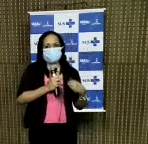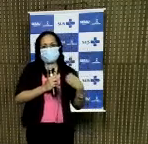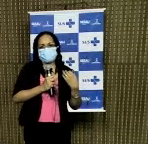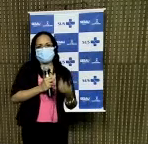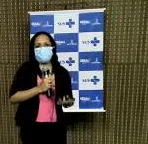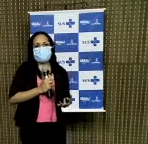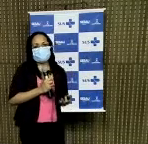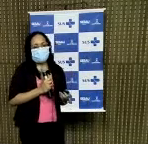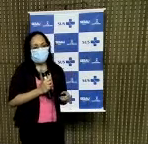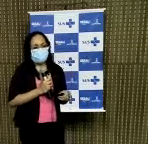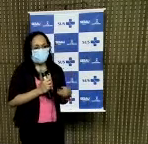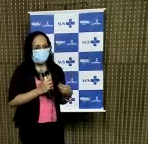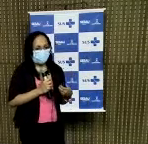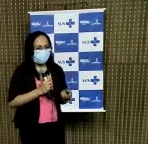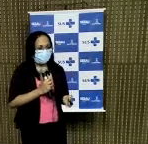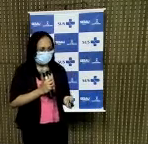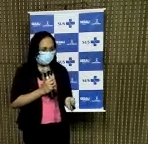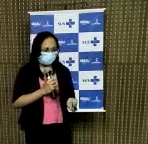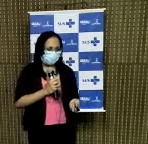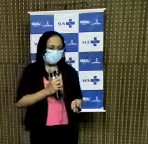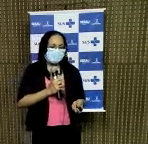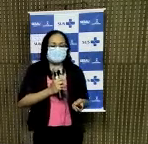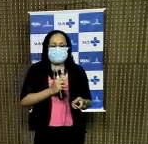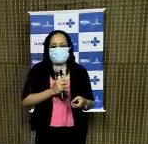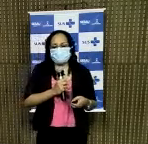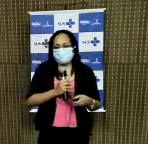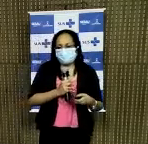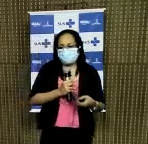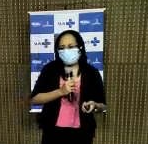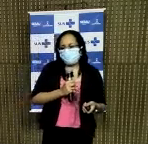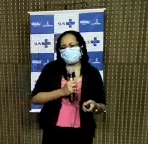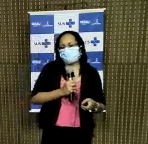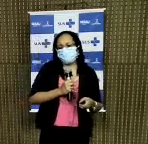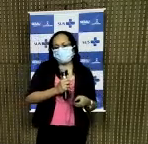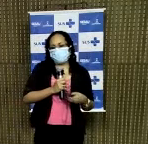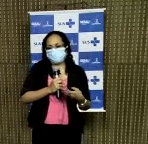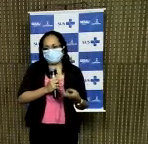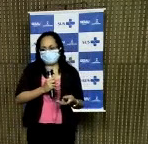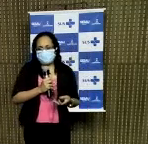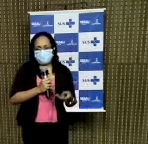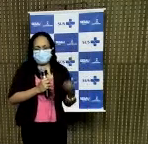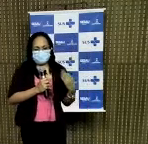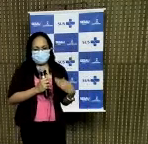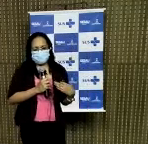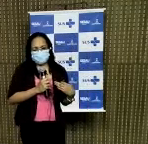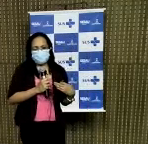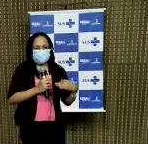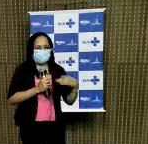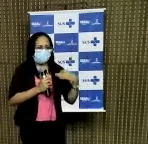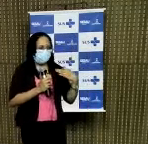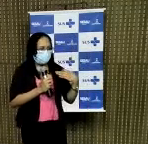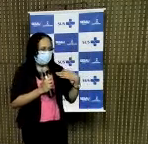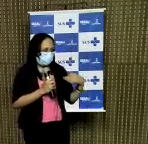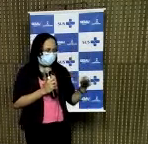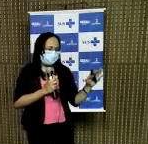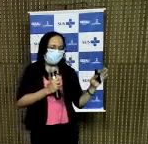tinha a consulta farmacêutica como um indicador de saúde, né? Então, agora nós temos, no ano passado, eu